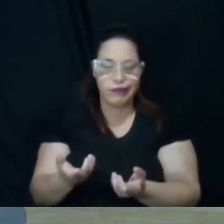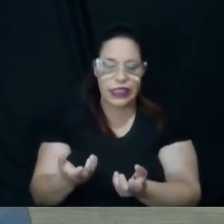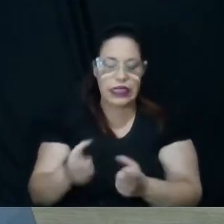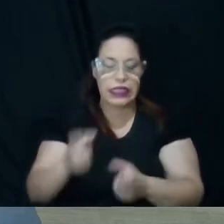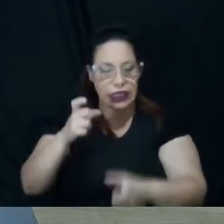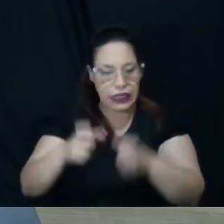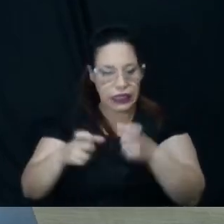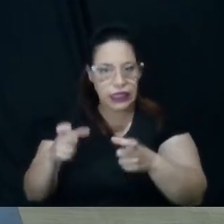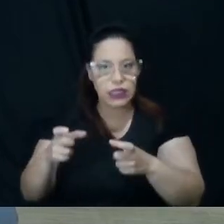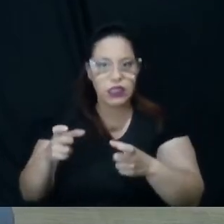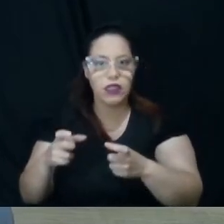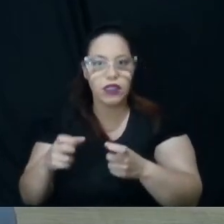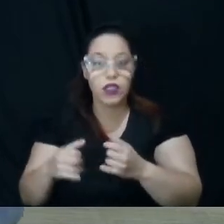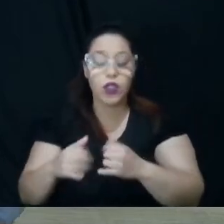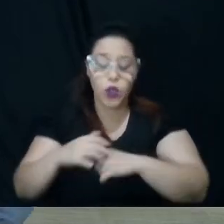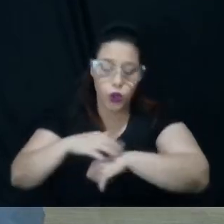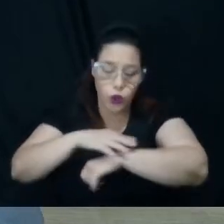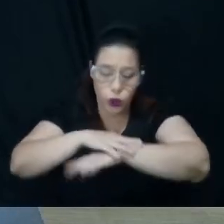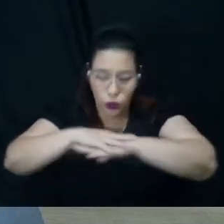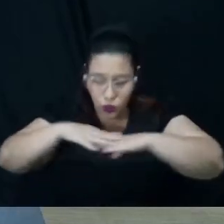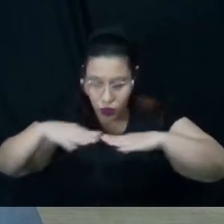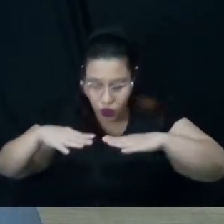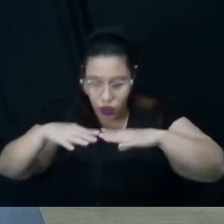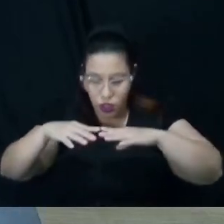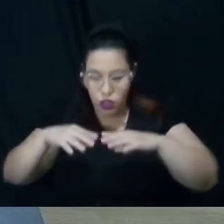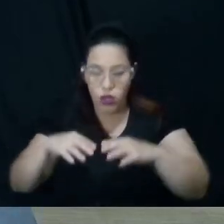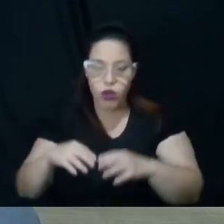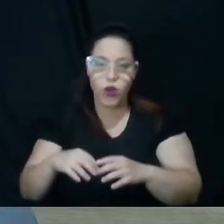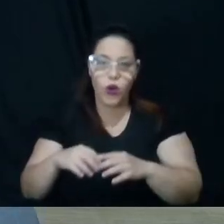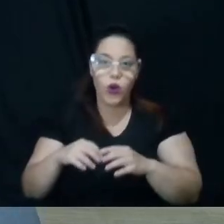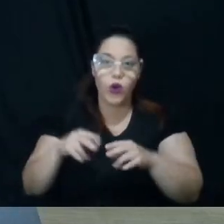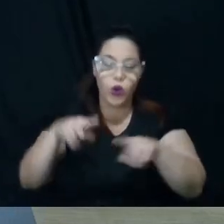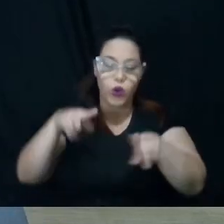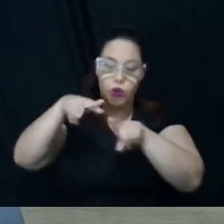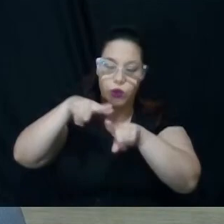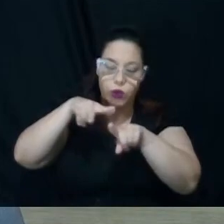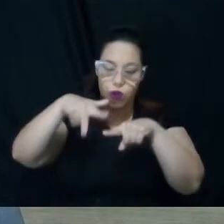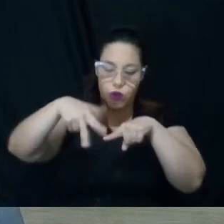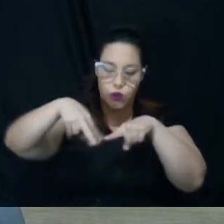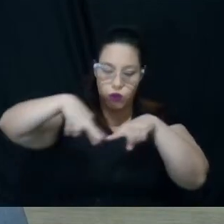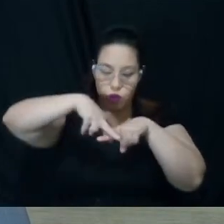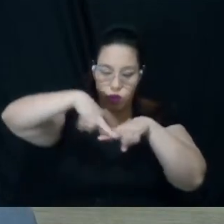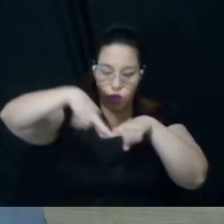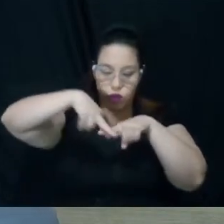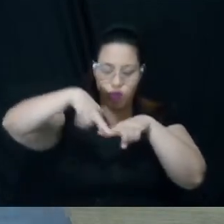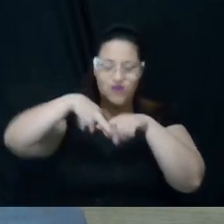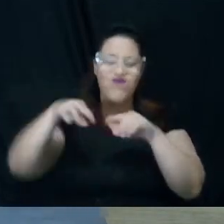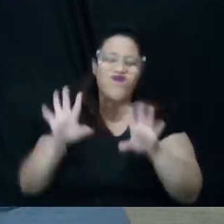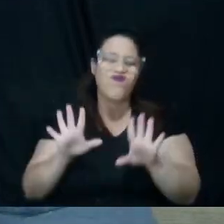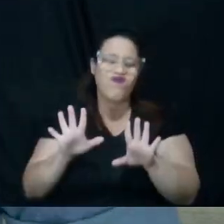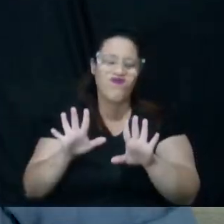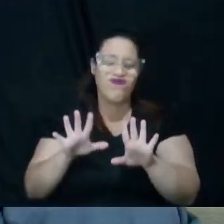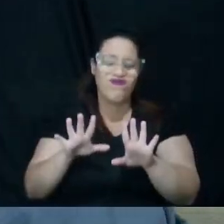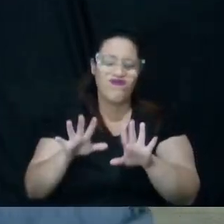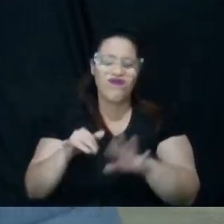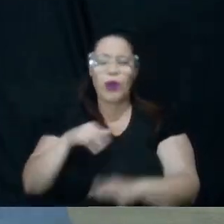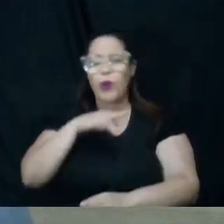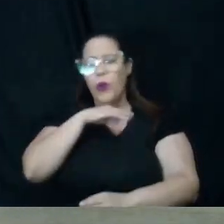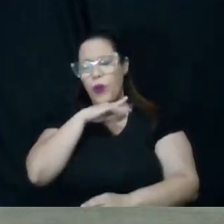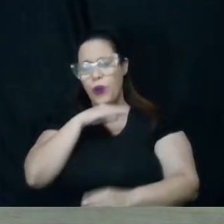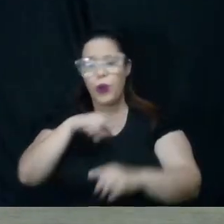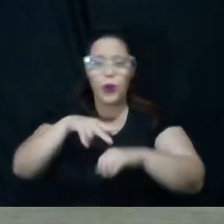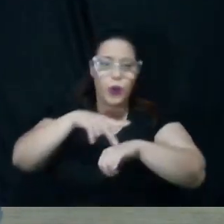ou até mesmo no tapete. Um chinelo também ou um calçado mal adequado pode gerar